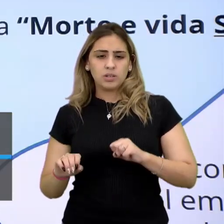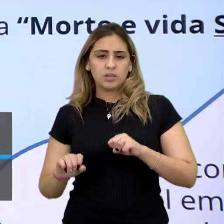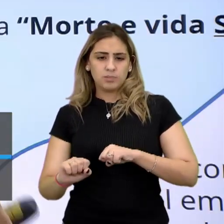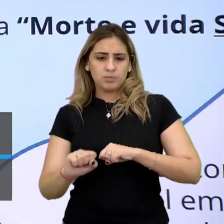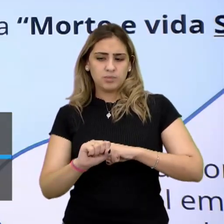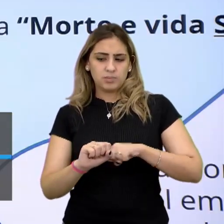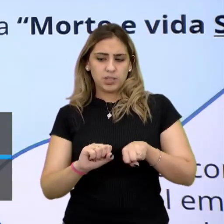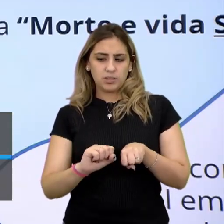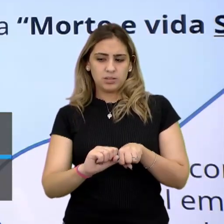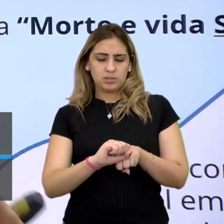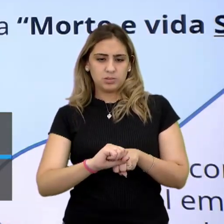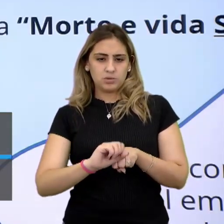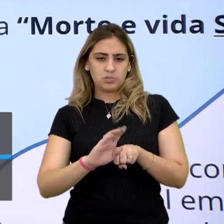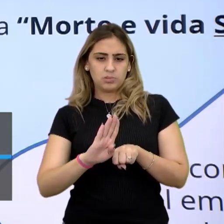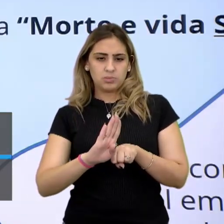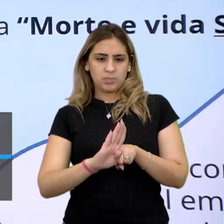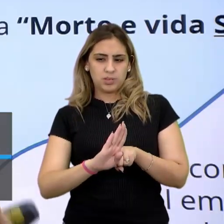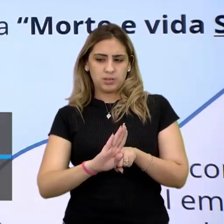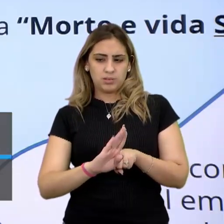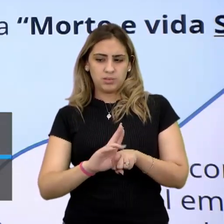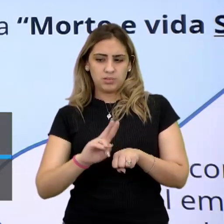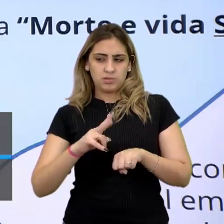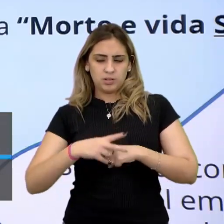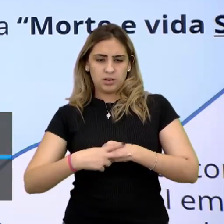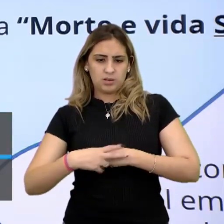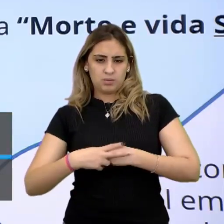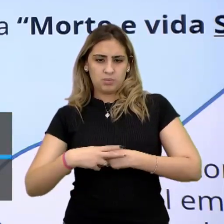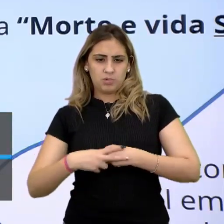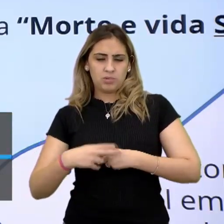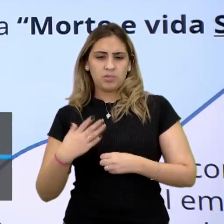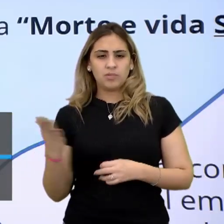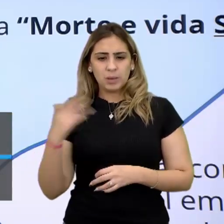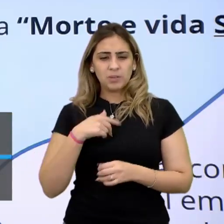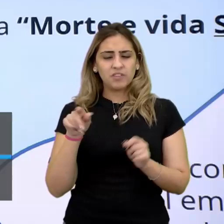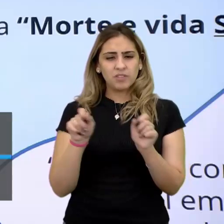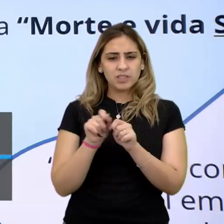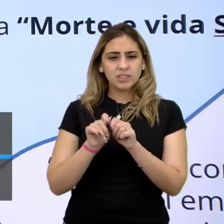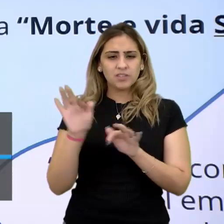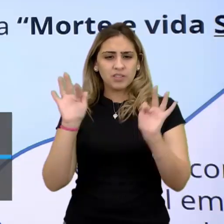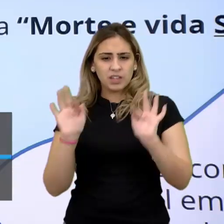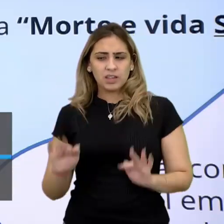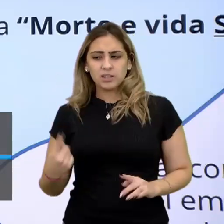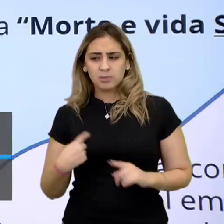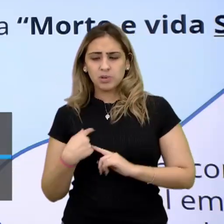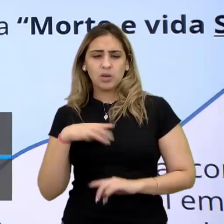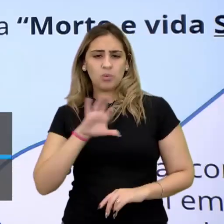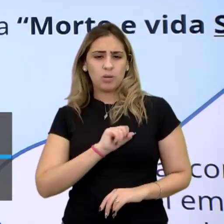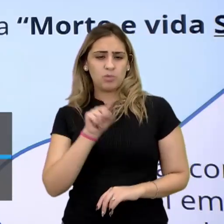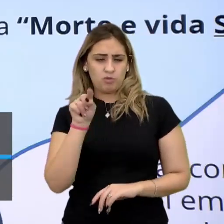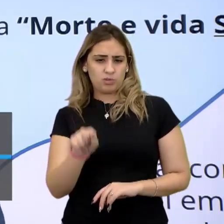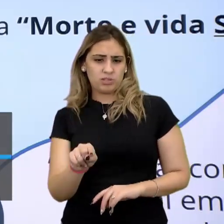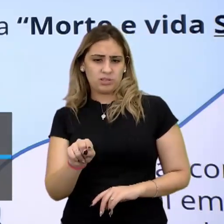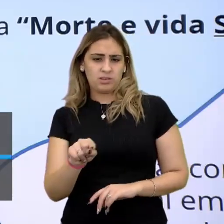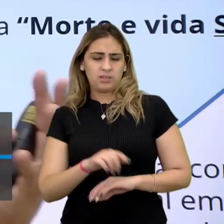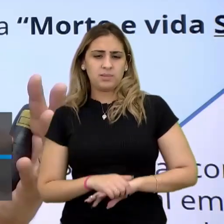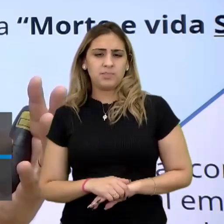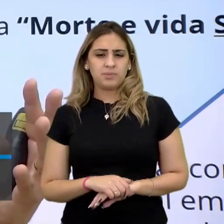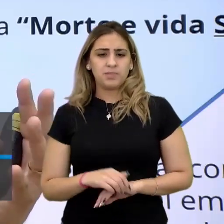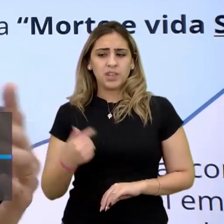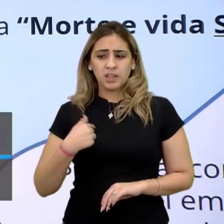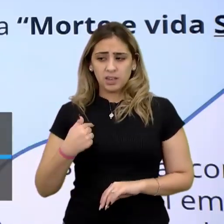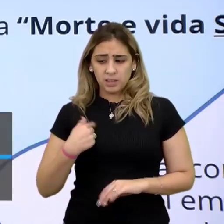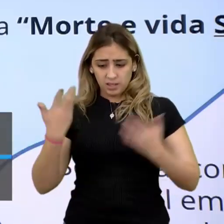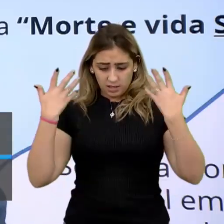tu oceanas, ele oceana, nós oceanamos. Vem me fazer feliz porque eu te amo, você deságua em mim, eu